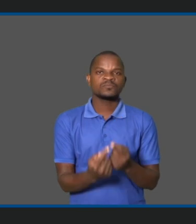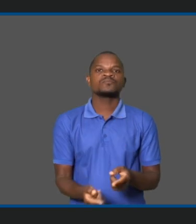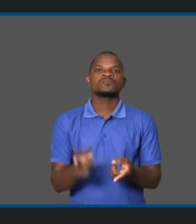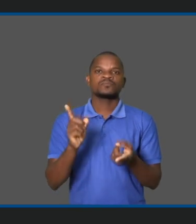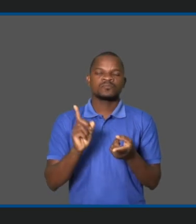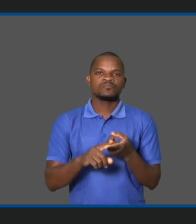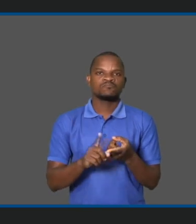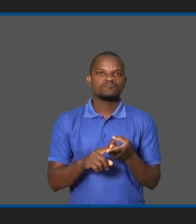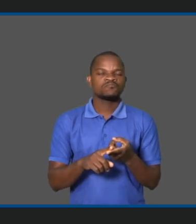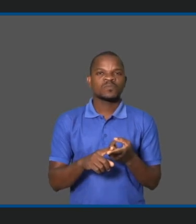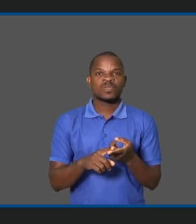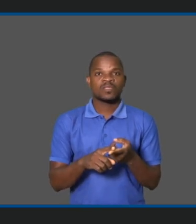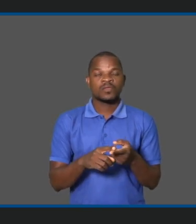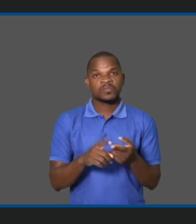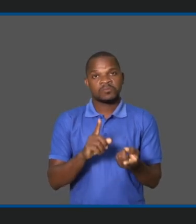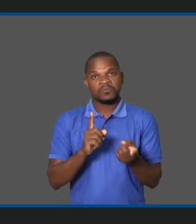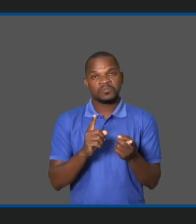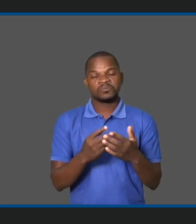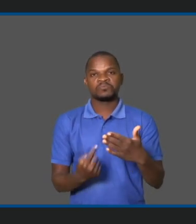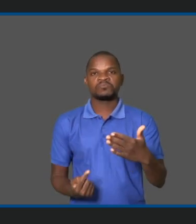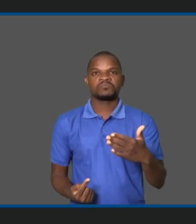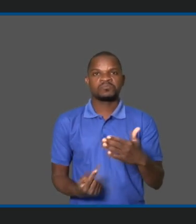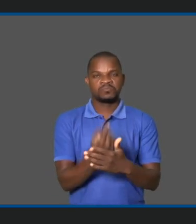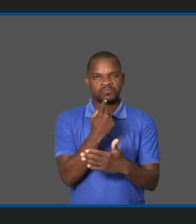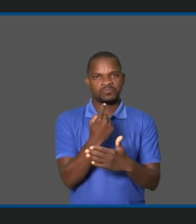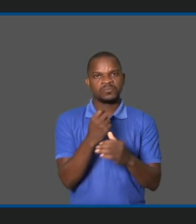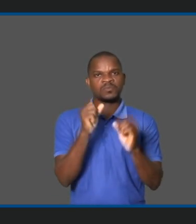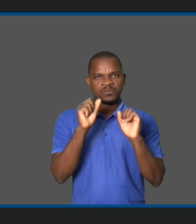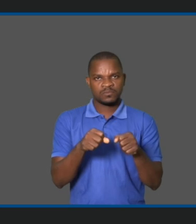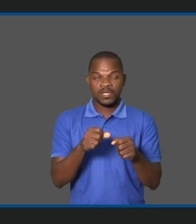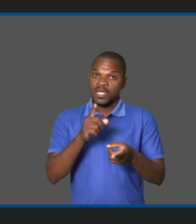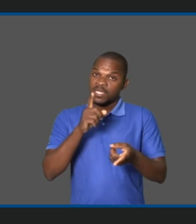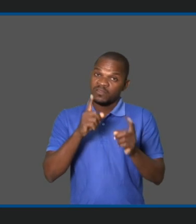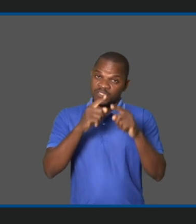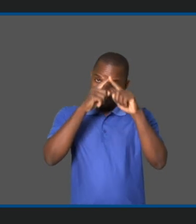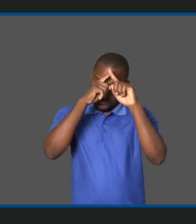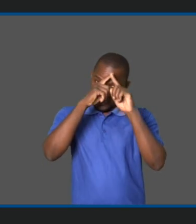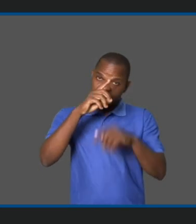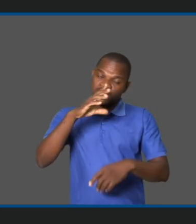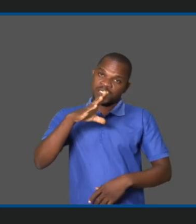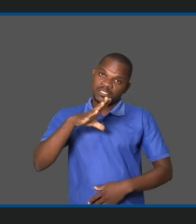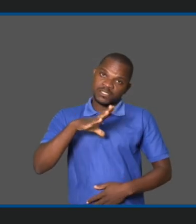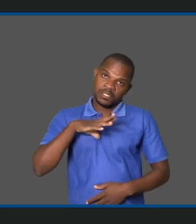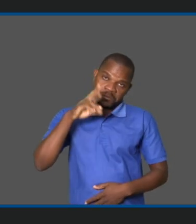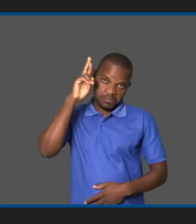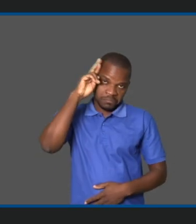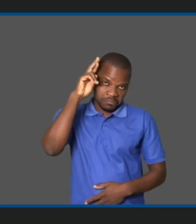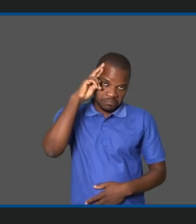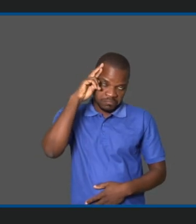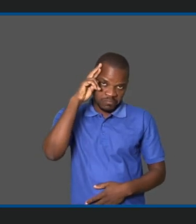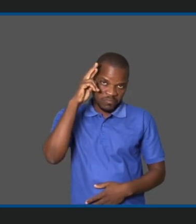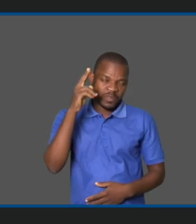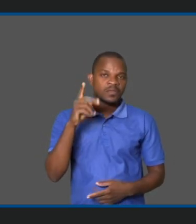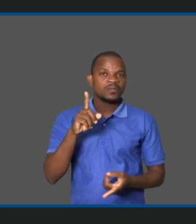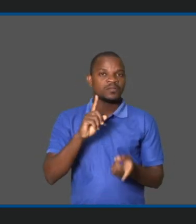É verdade que houve uma razão para ele agir, como eu digo. Se essa razão que levou o agente a agir naqueles termos é justificável